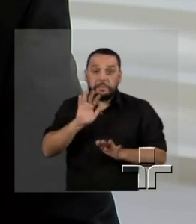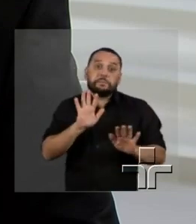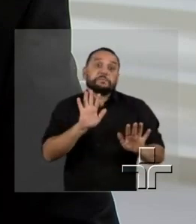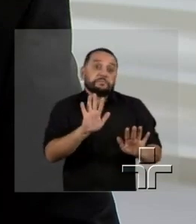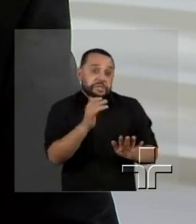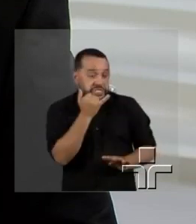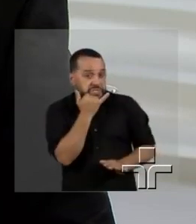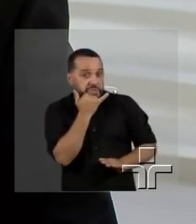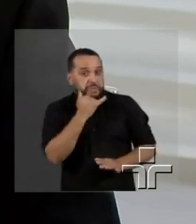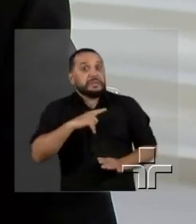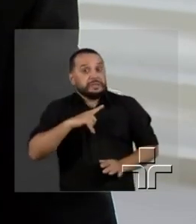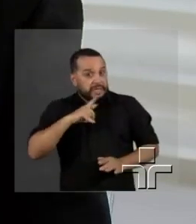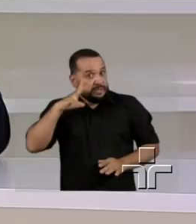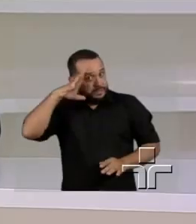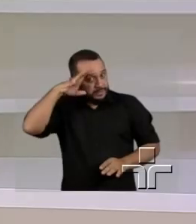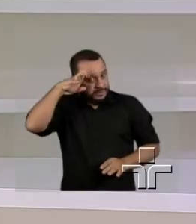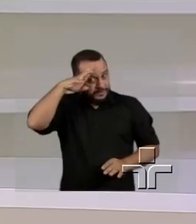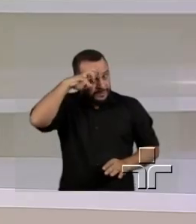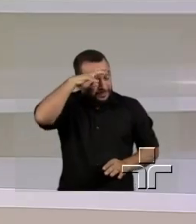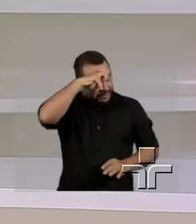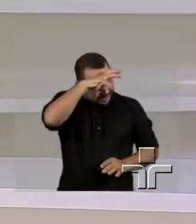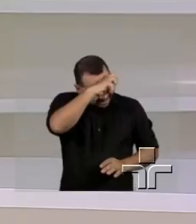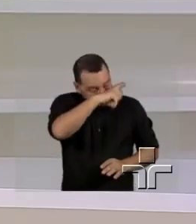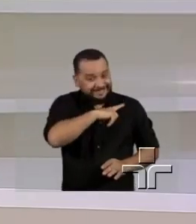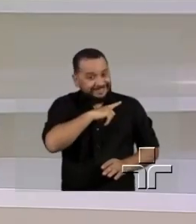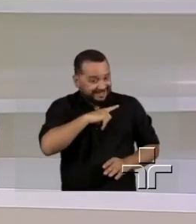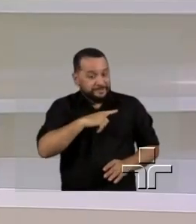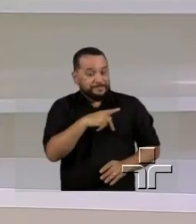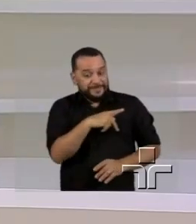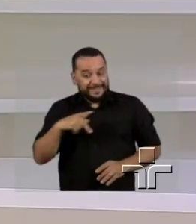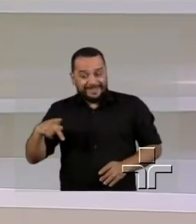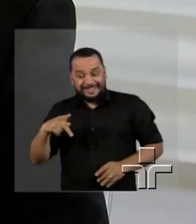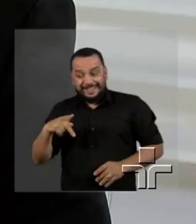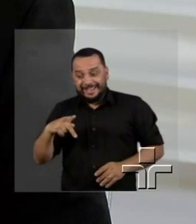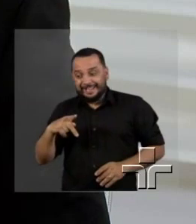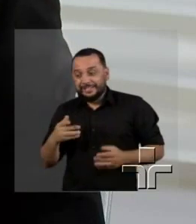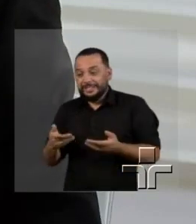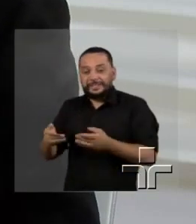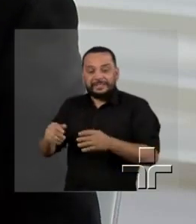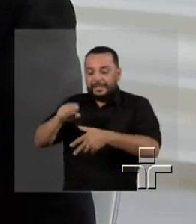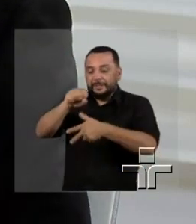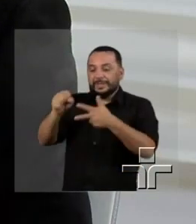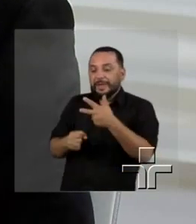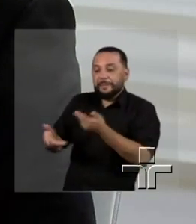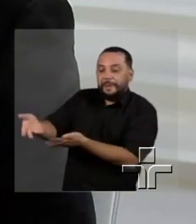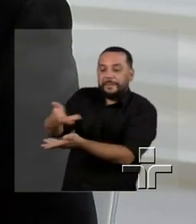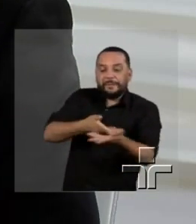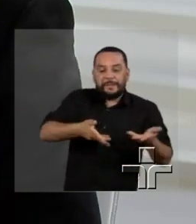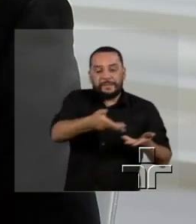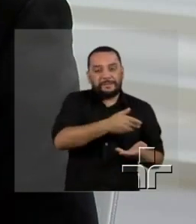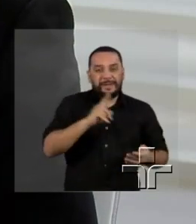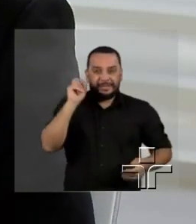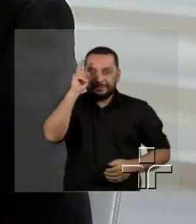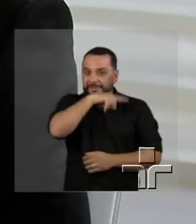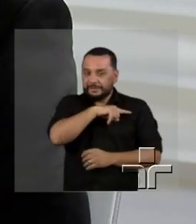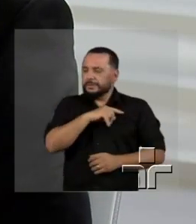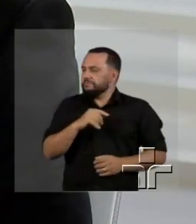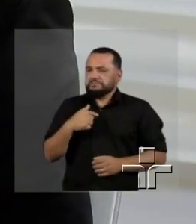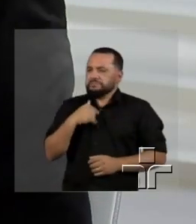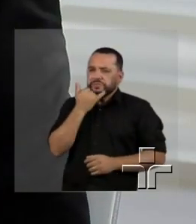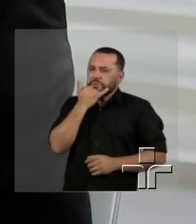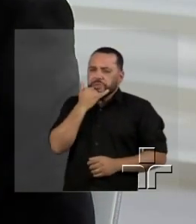tão recente da sua saída, o que mais o preocupa? Olha, eu não vejo problema nenhum.